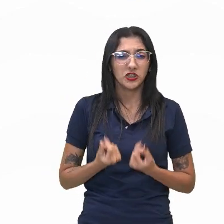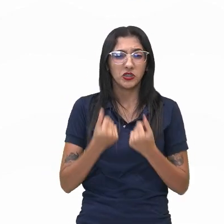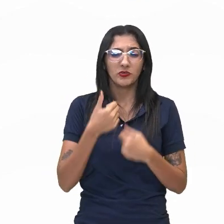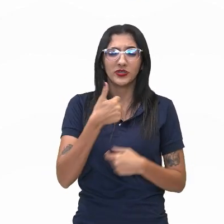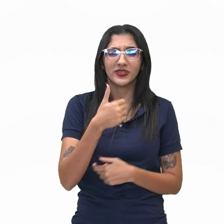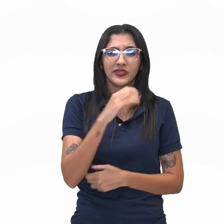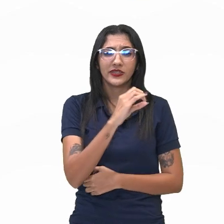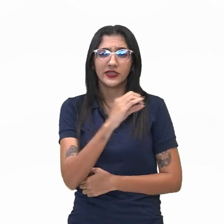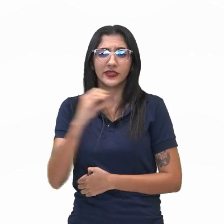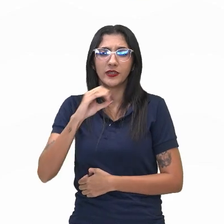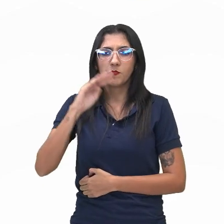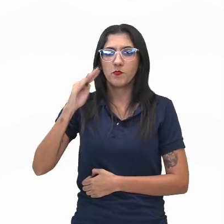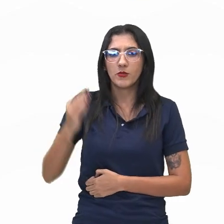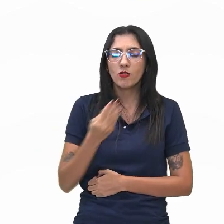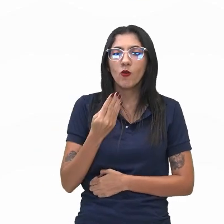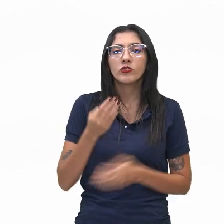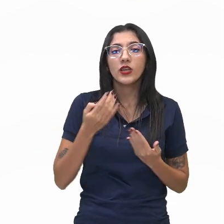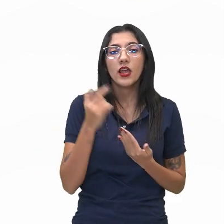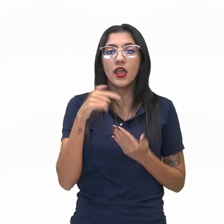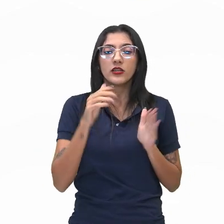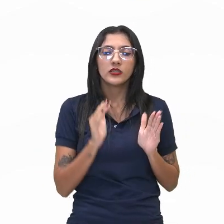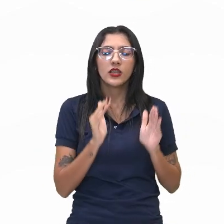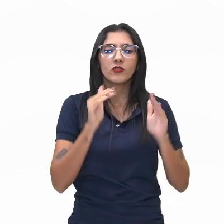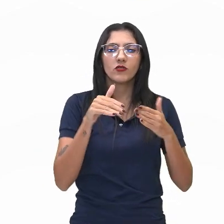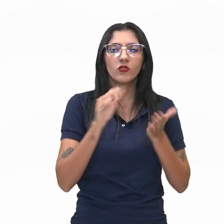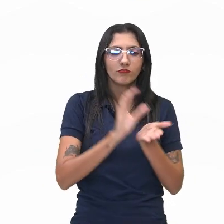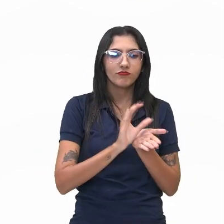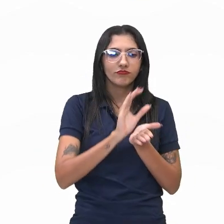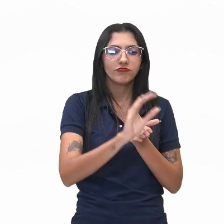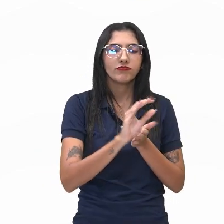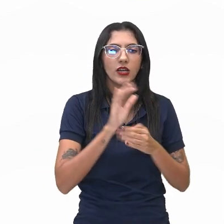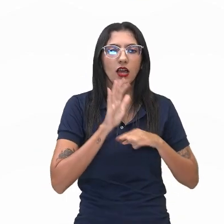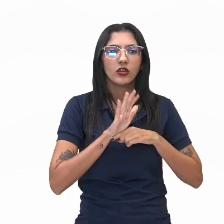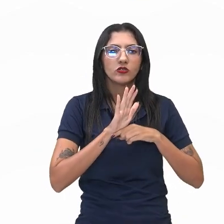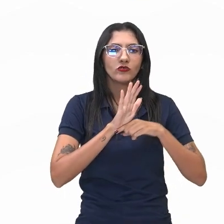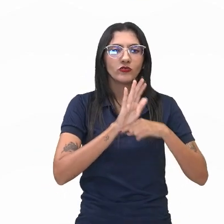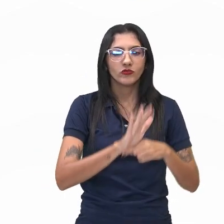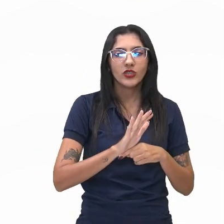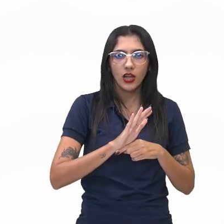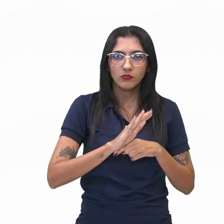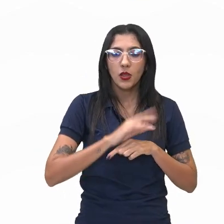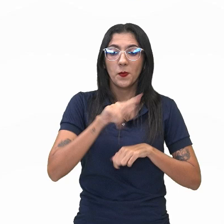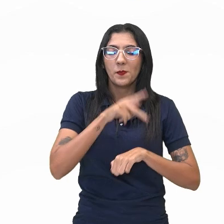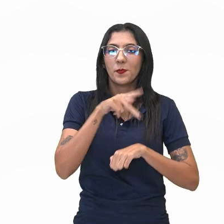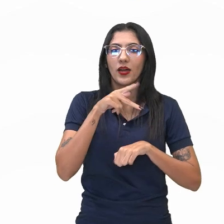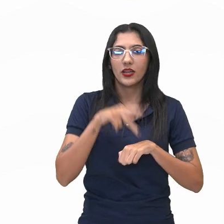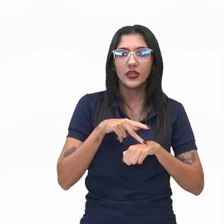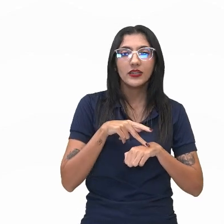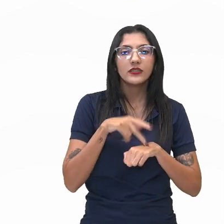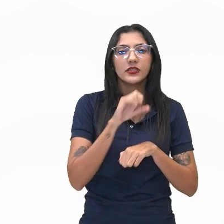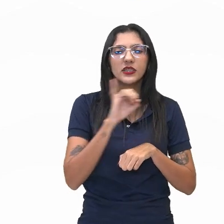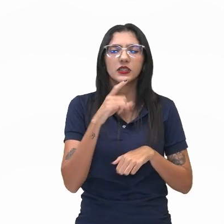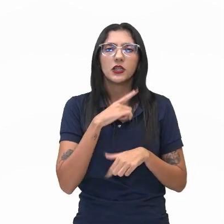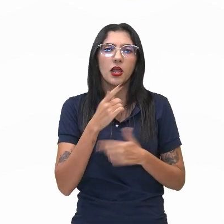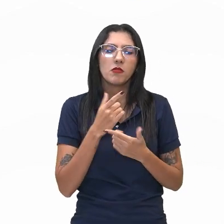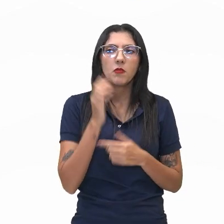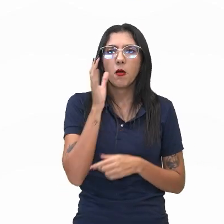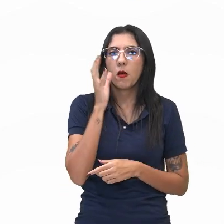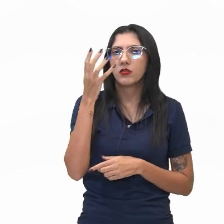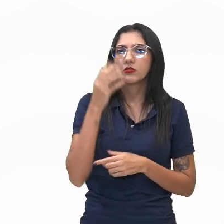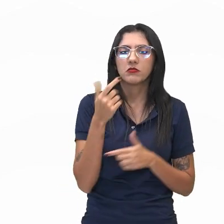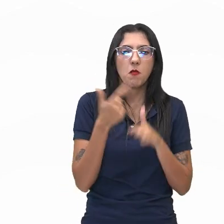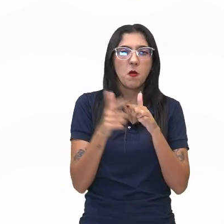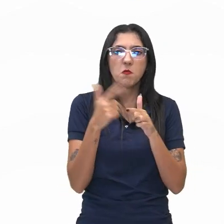dólares destinado a auxiliar os seus países membros, principalmente em uma situação de crise financeira que pode